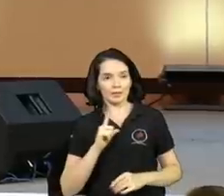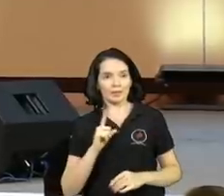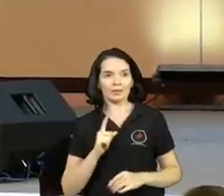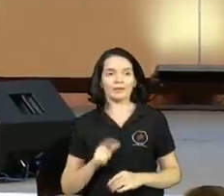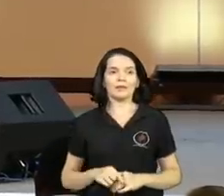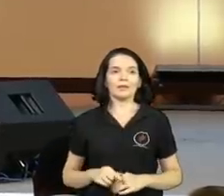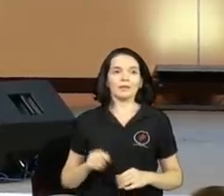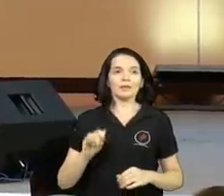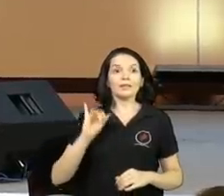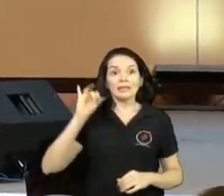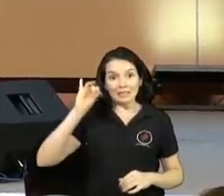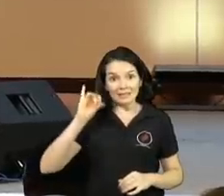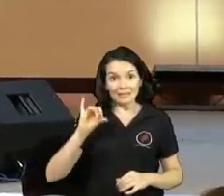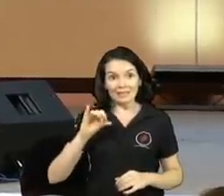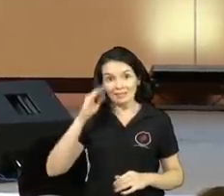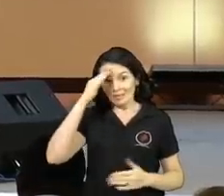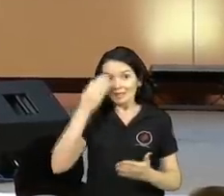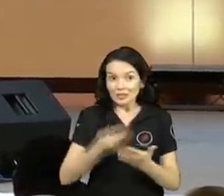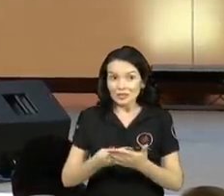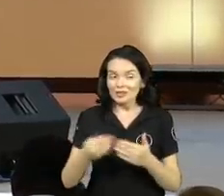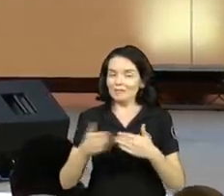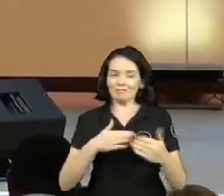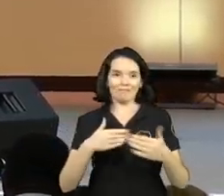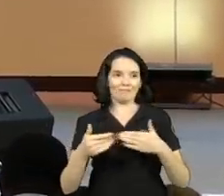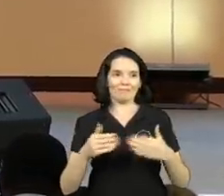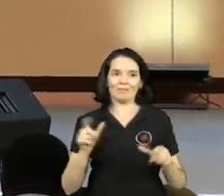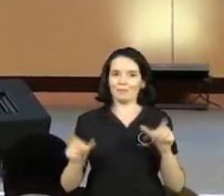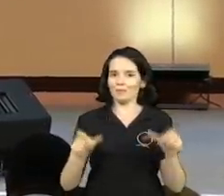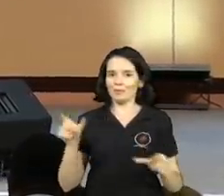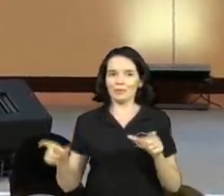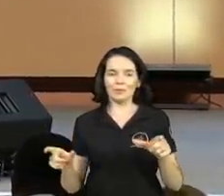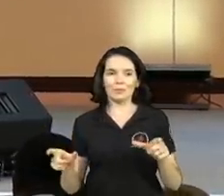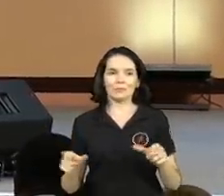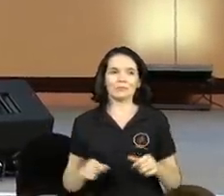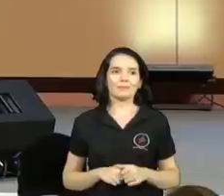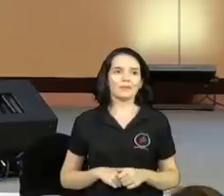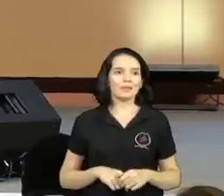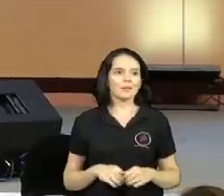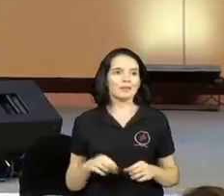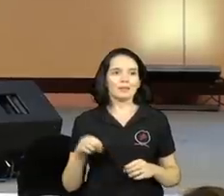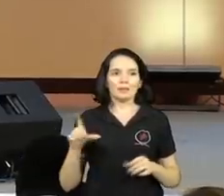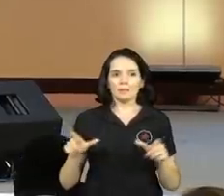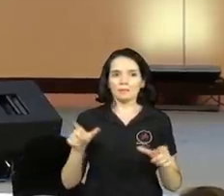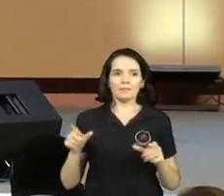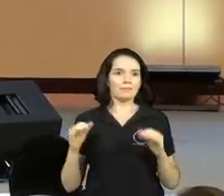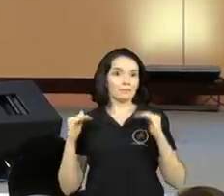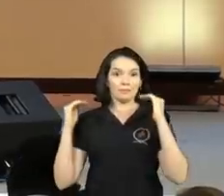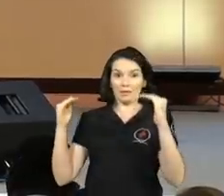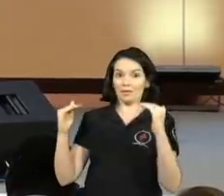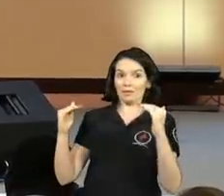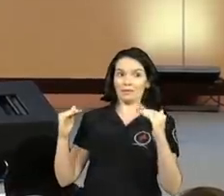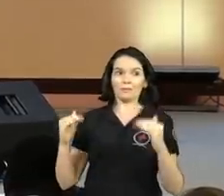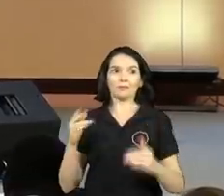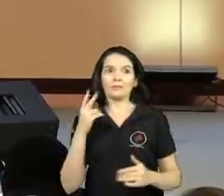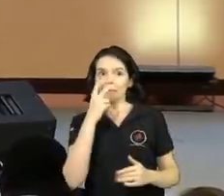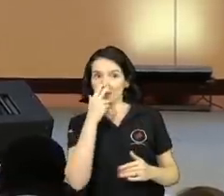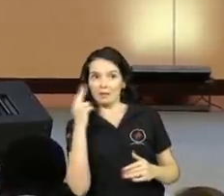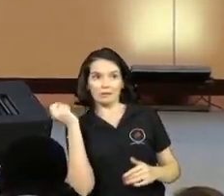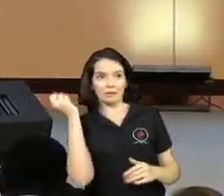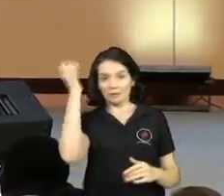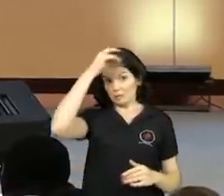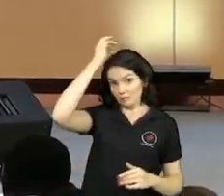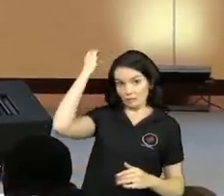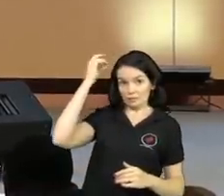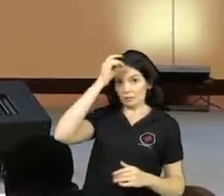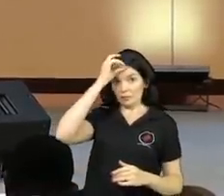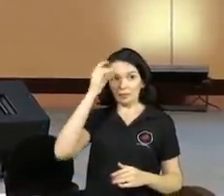nele crê, qualquer pessoa. Não é para uma elite. Não é para quem tem cara de santo. Não é para quem é